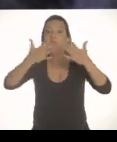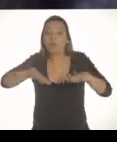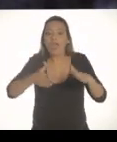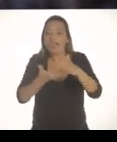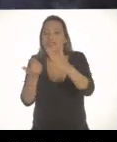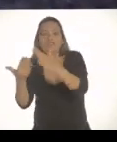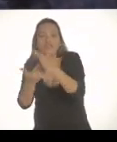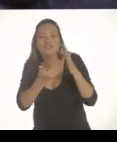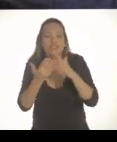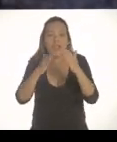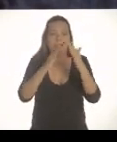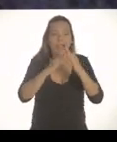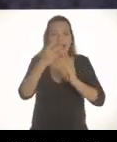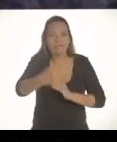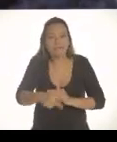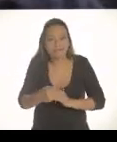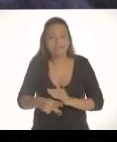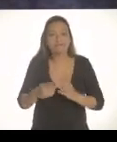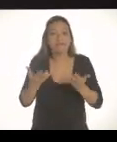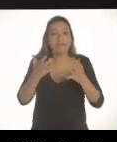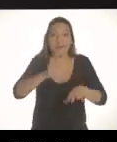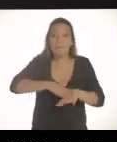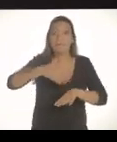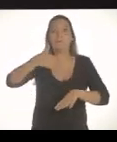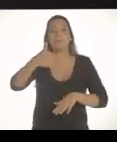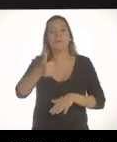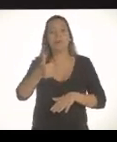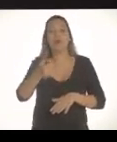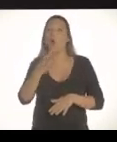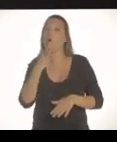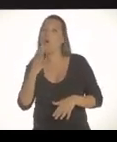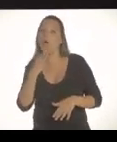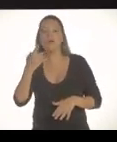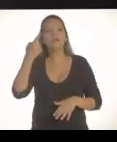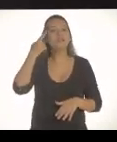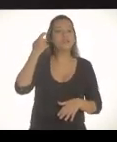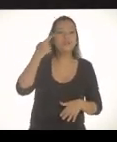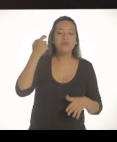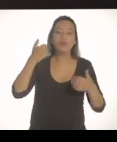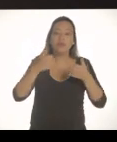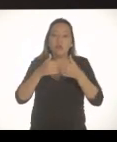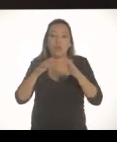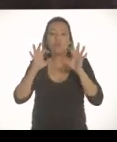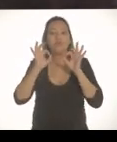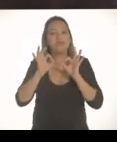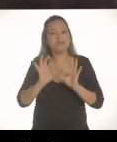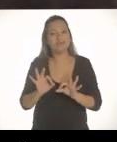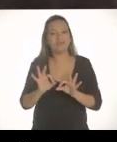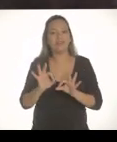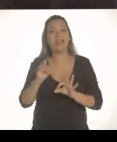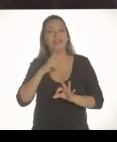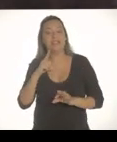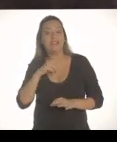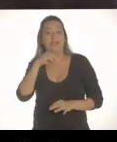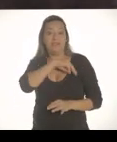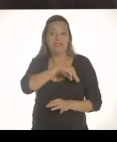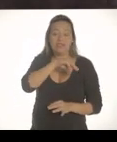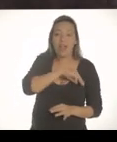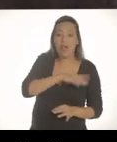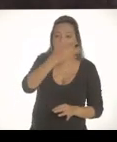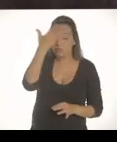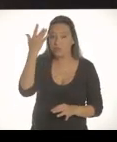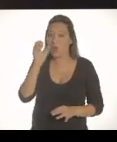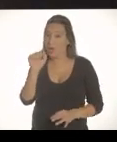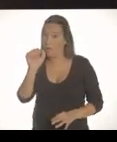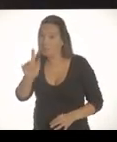Então a gente não quer sair daqui. A gente quer melhorias. Eu conheço o Freixo desde a militância dele, que lutou